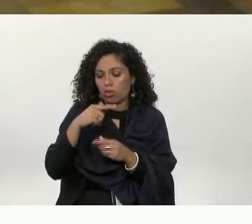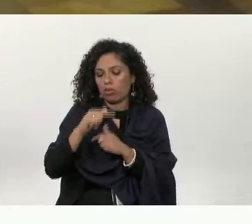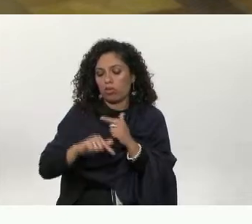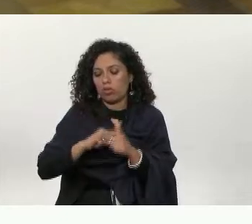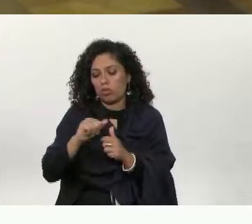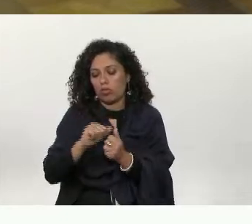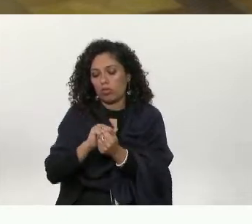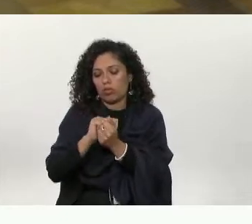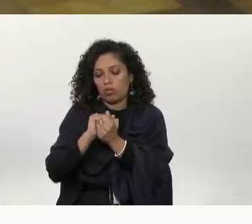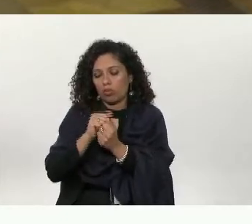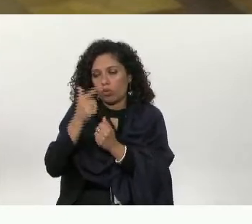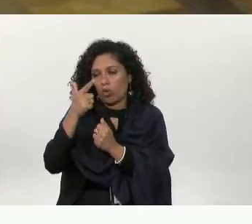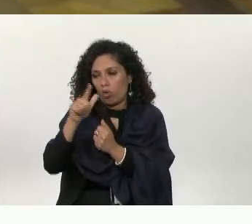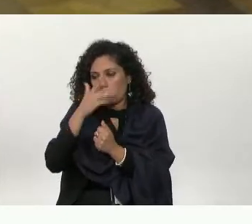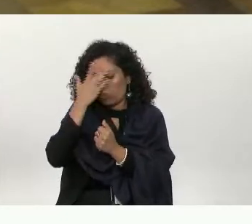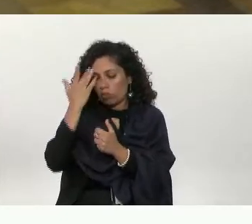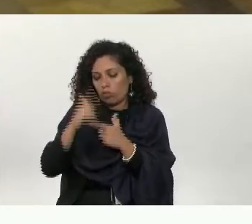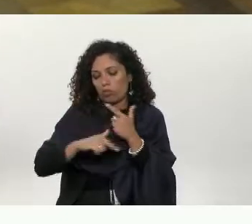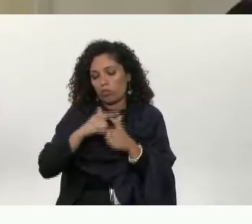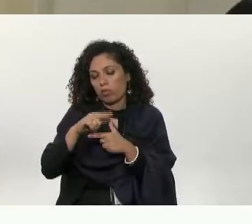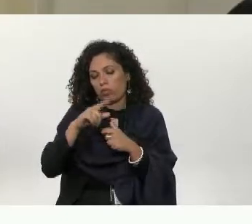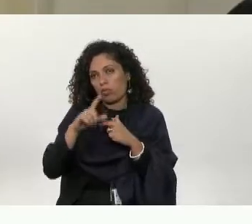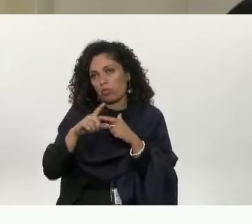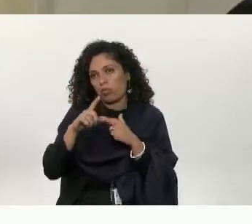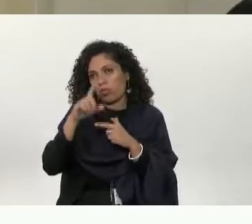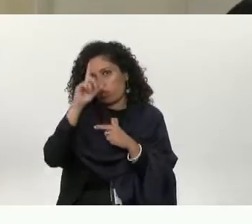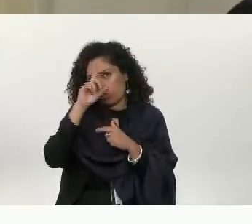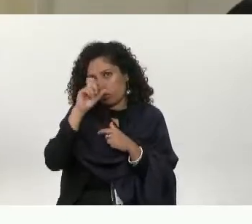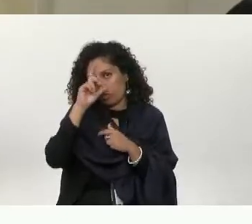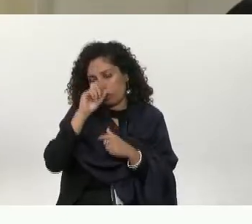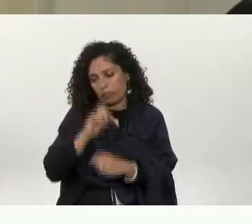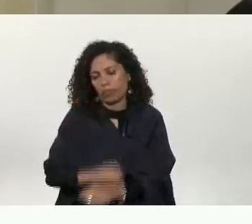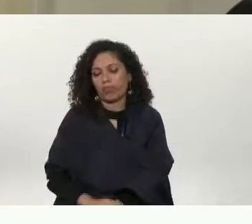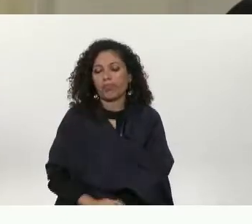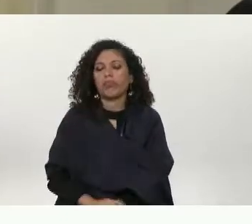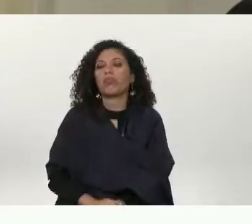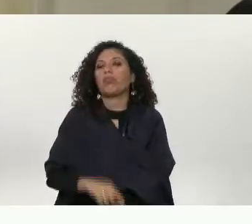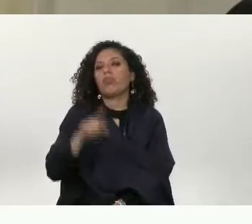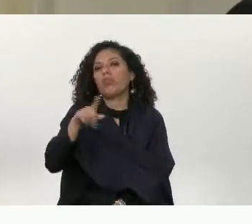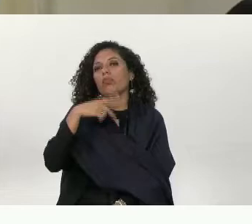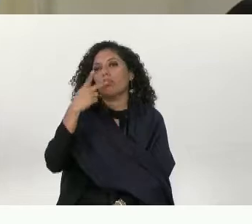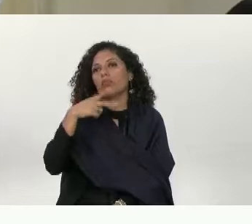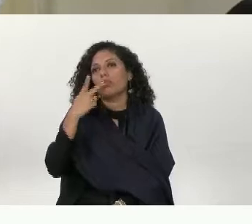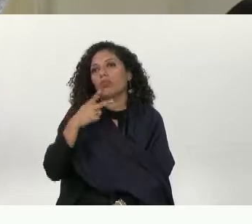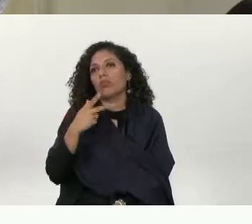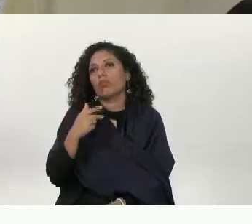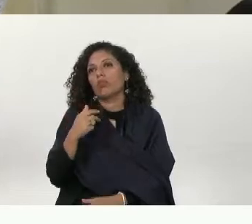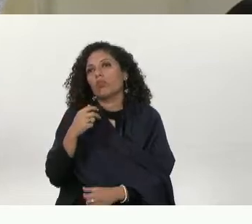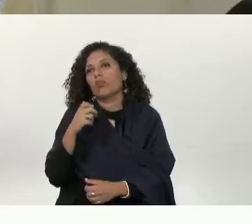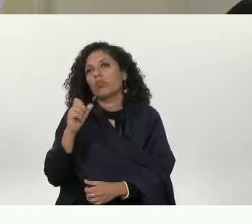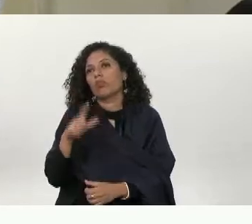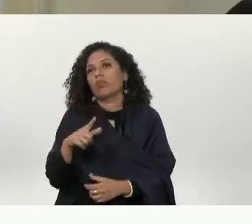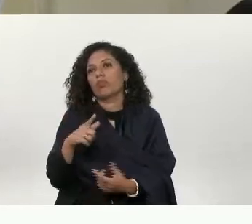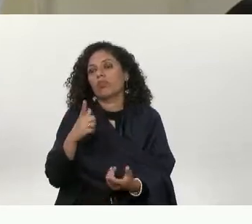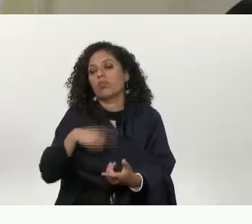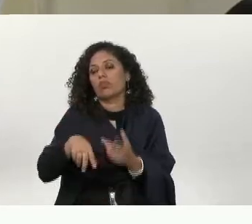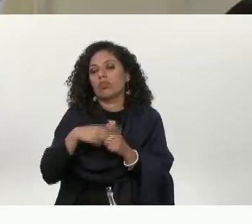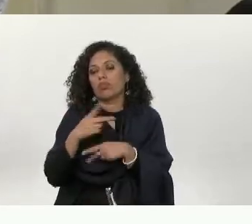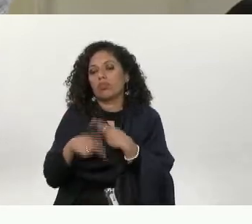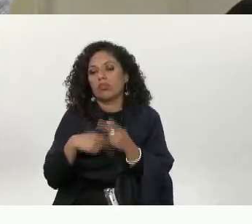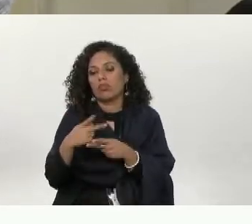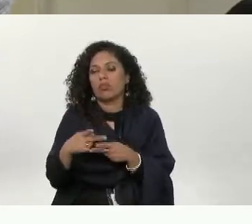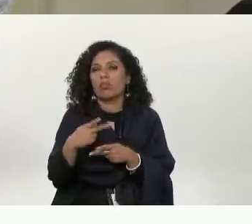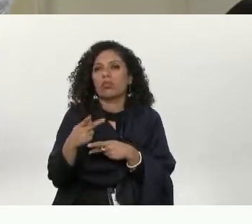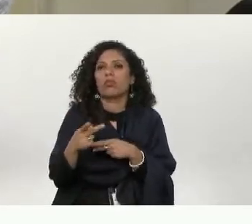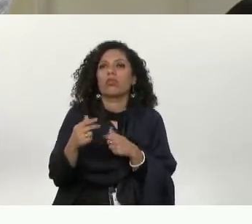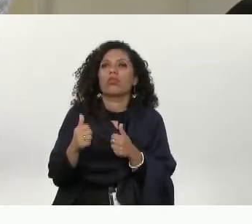os demais funcionários? Sim, deputada, como a senhora falou, isso é uma coisa muito subjetiva, né? Eu acho que cada